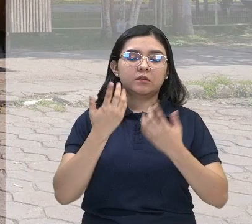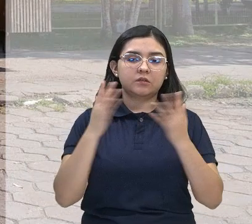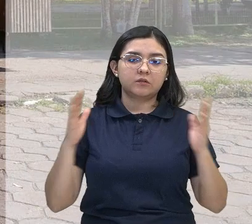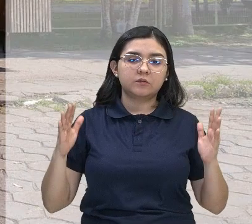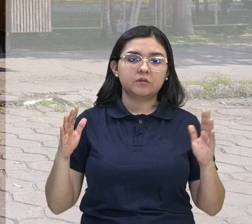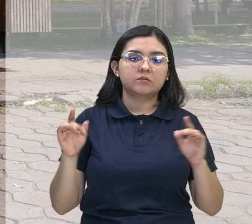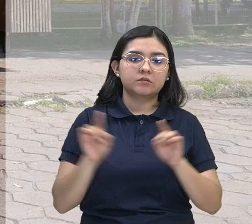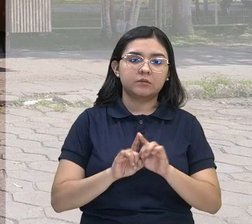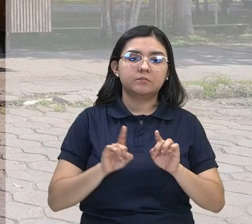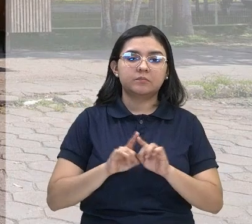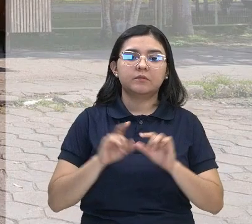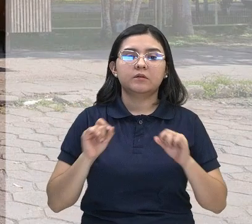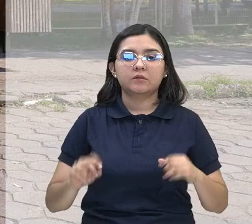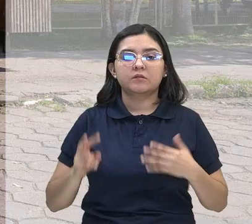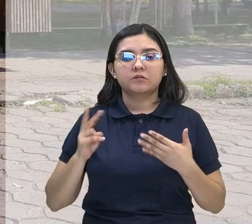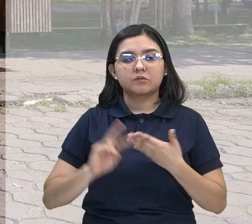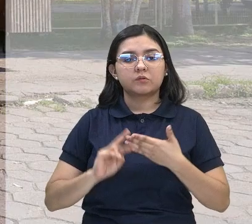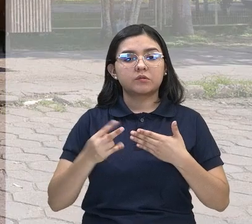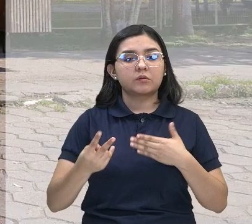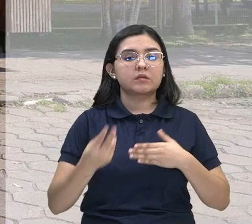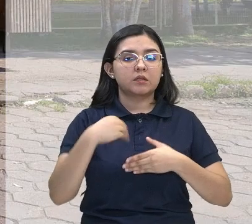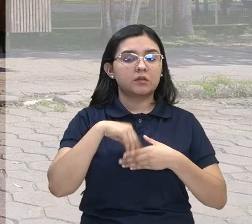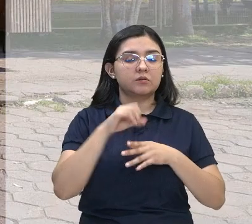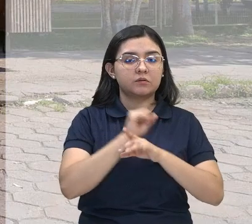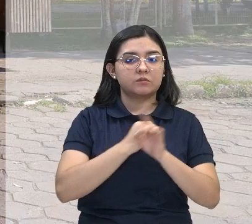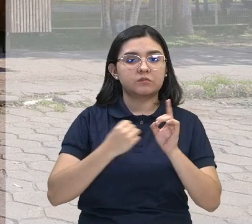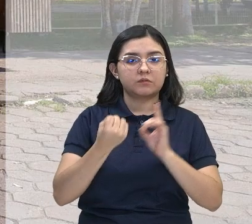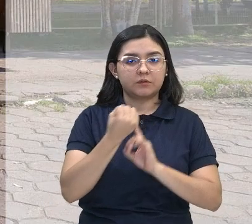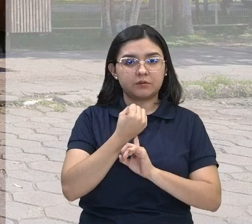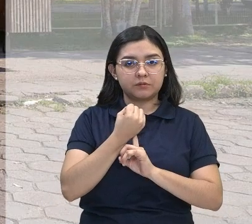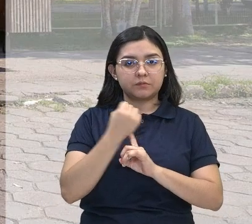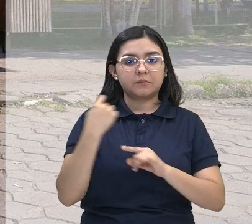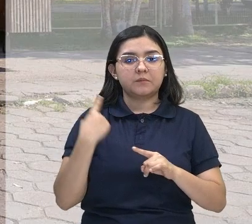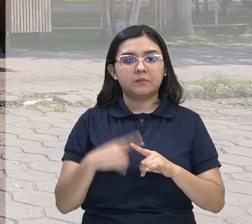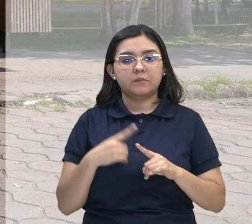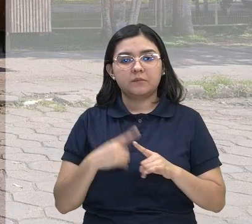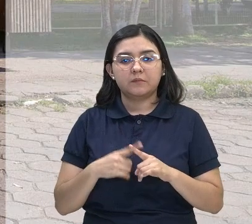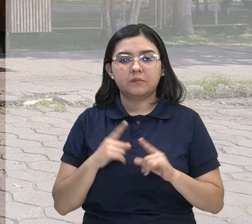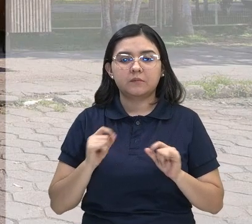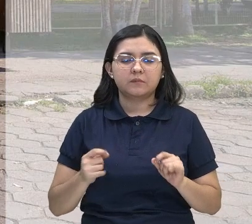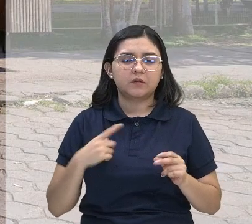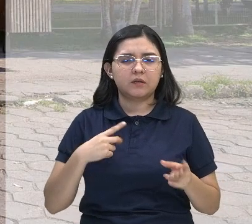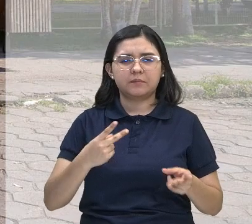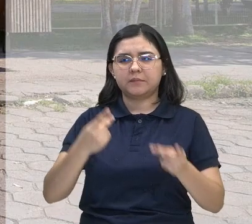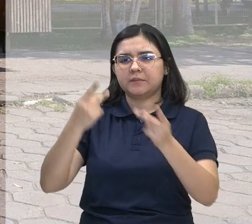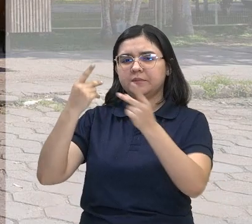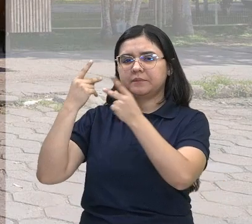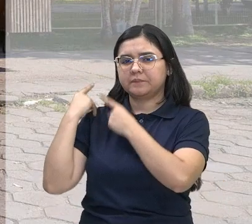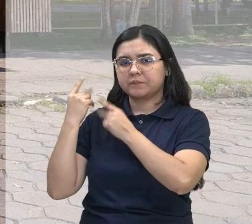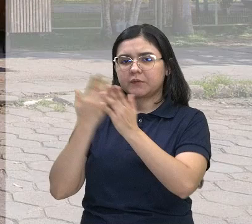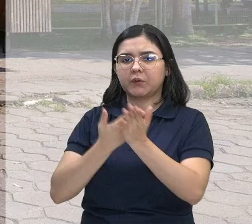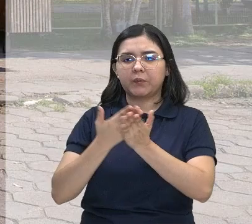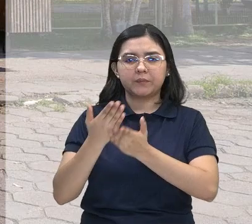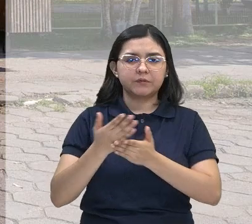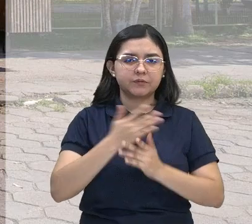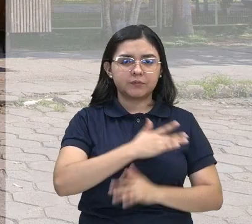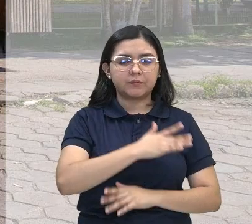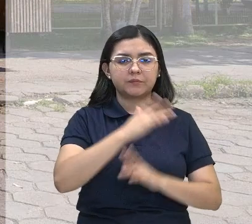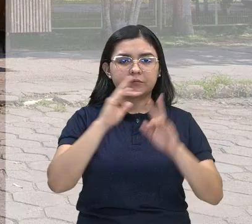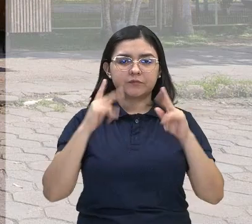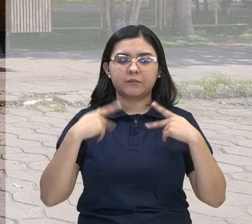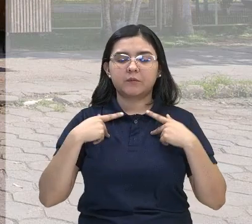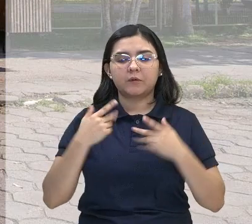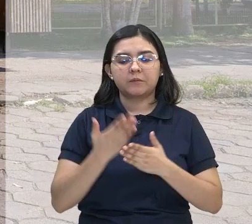e seus efeitos na sociedade. Porque desde os primórdios, desde o começo, quando os homens começaram